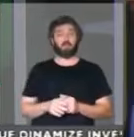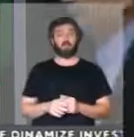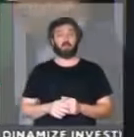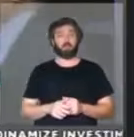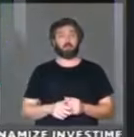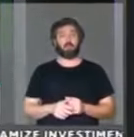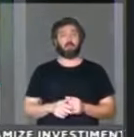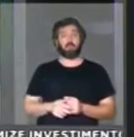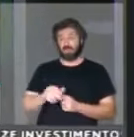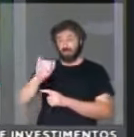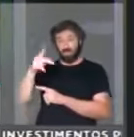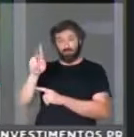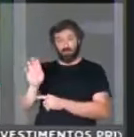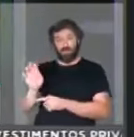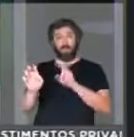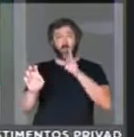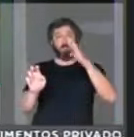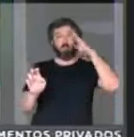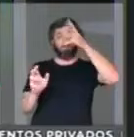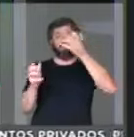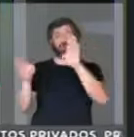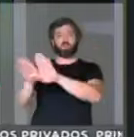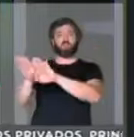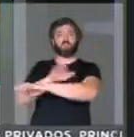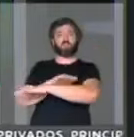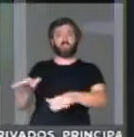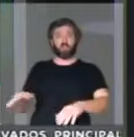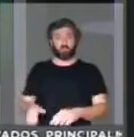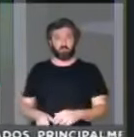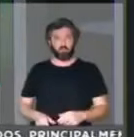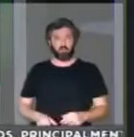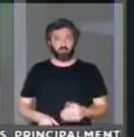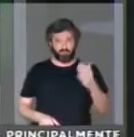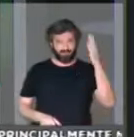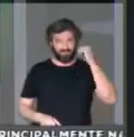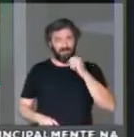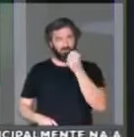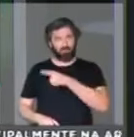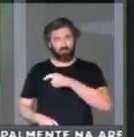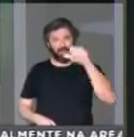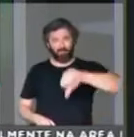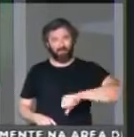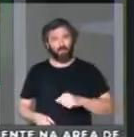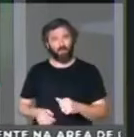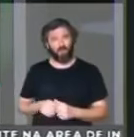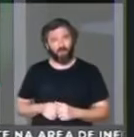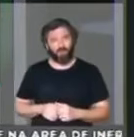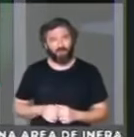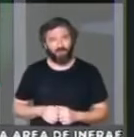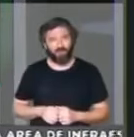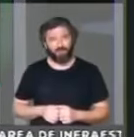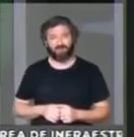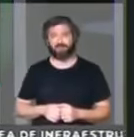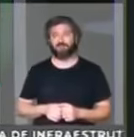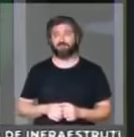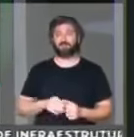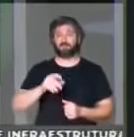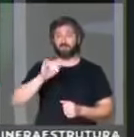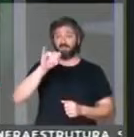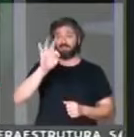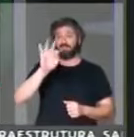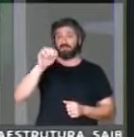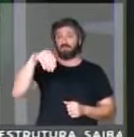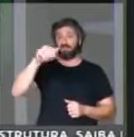inpi esse que bolsonaro quer fechar e sabe o que é mais trágico deputado sérgio moura que o itamaraty